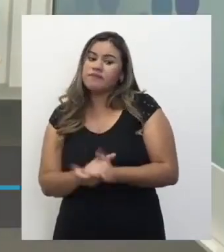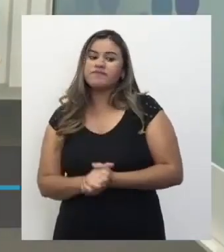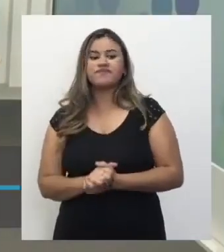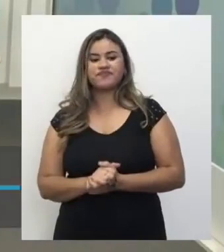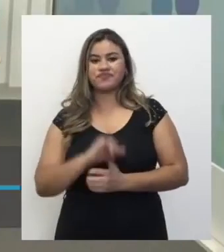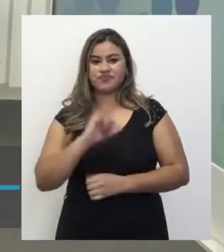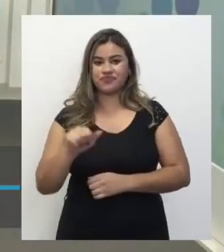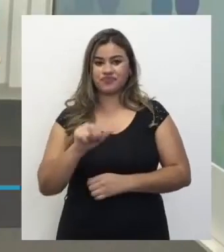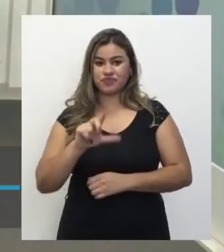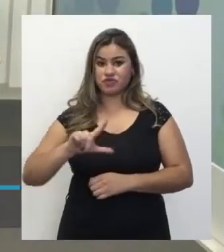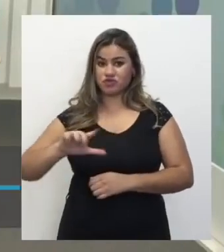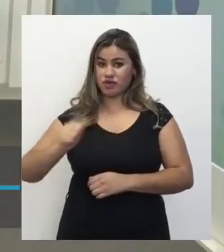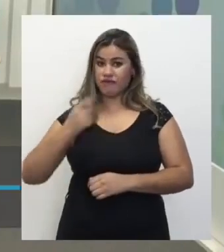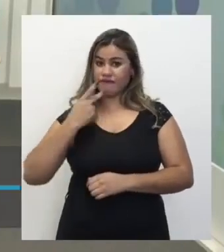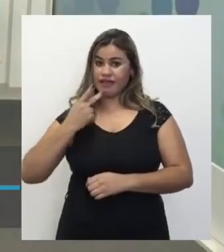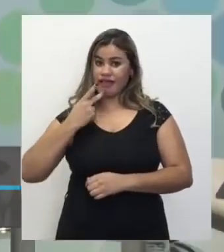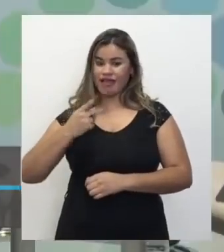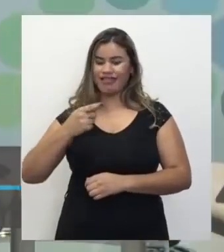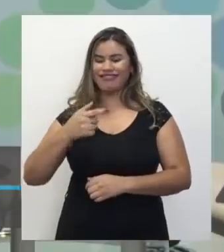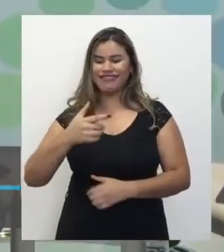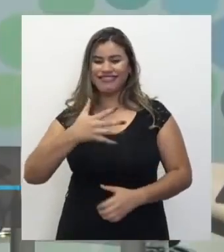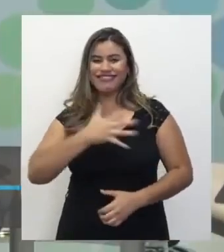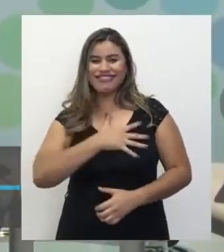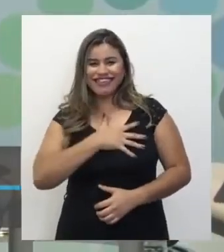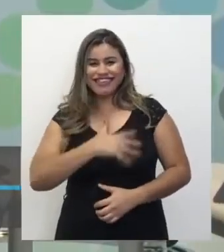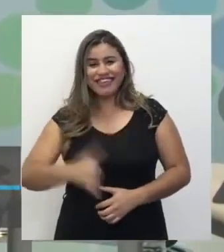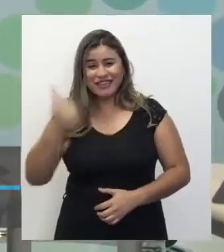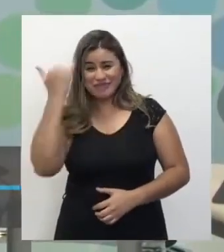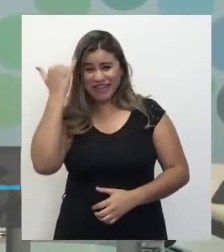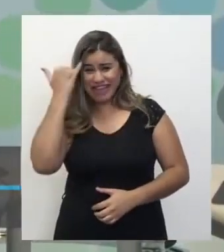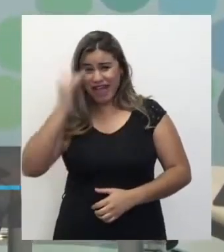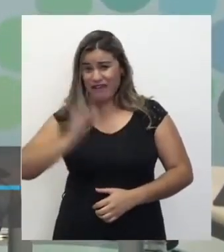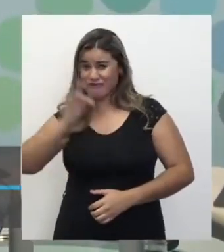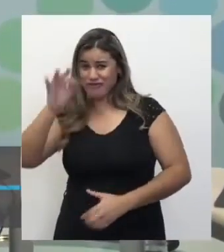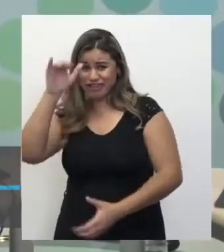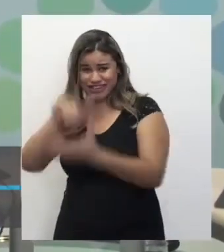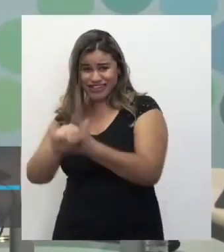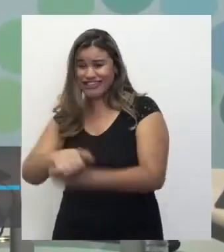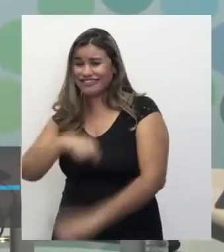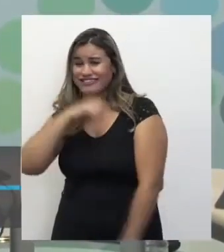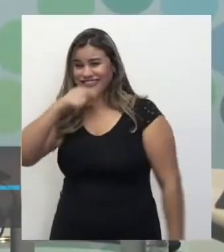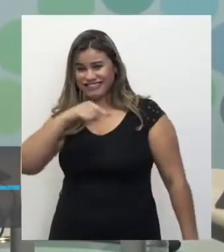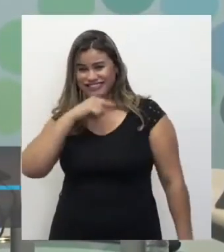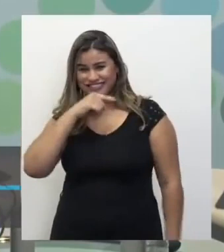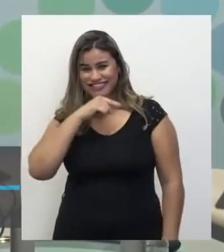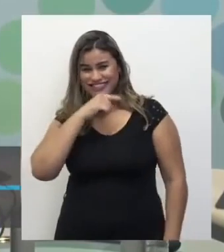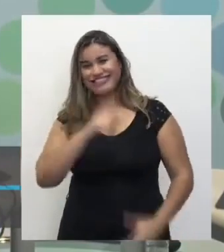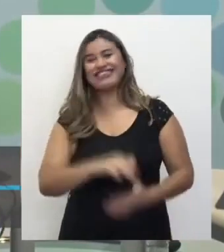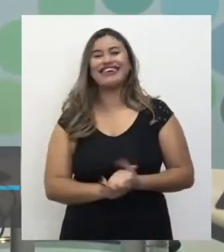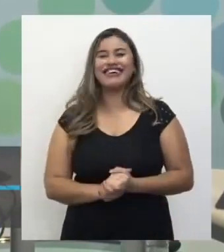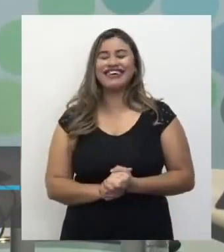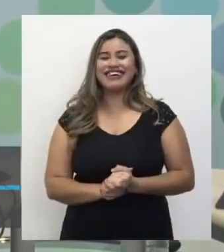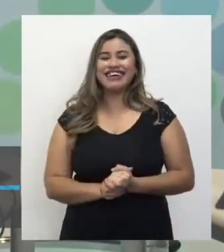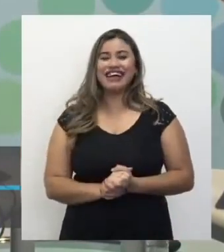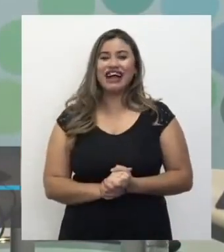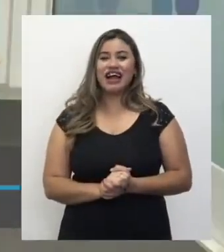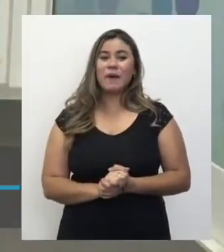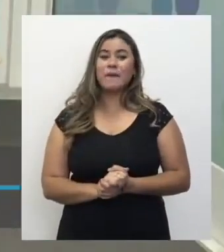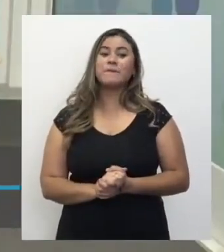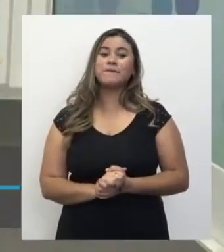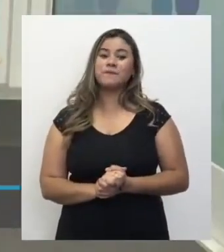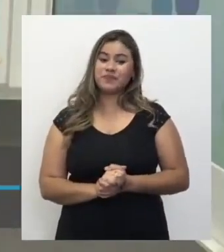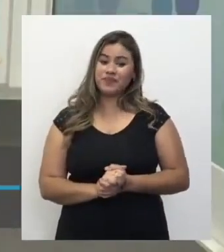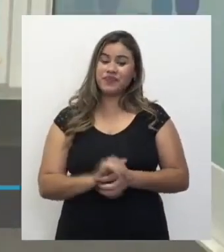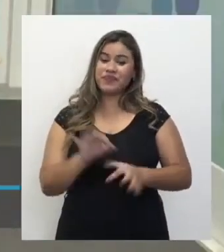dá para casar a filha com fama de preguiçosa. Então, se ela tem essa Isso. fama, vai ficar difícil para ela casar, né? Segundo a visão da Júlia. E tem mais O uma problema aqui. aí, professora Tayana,